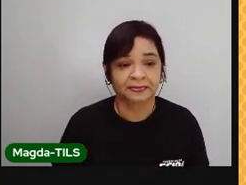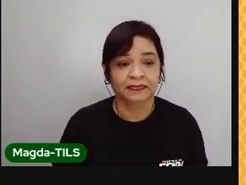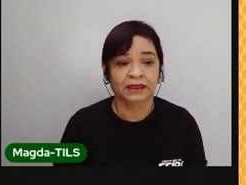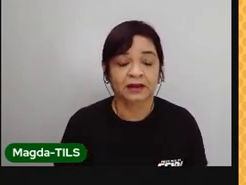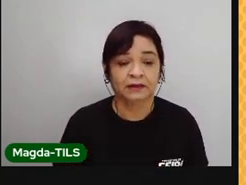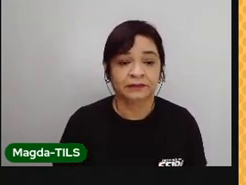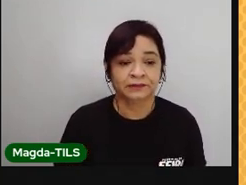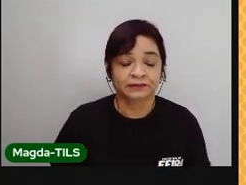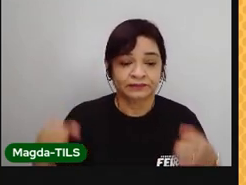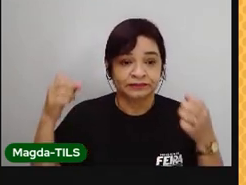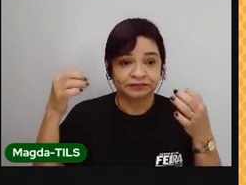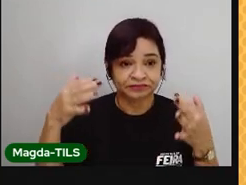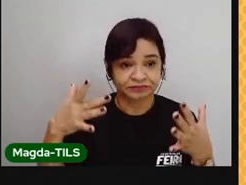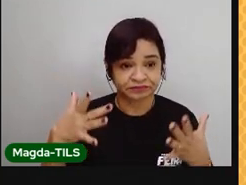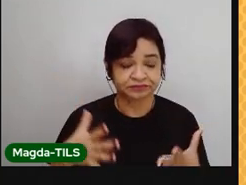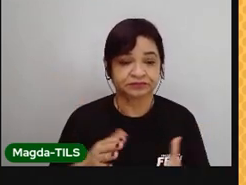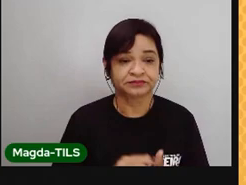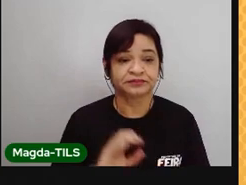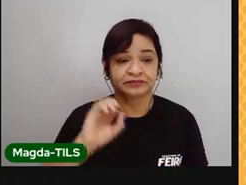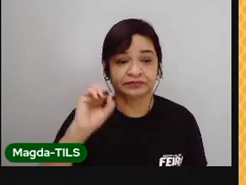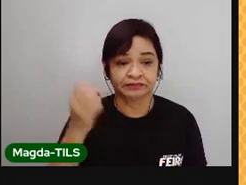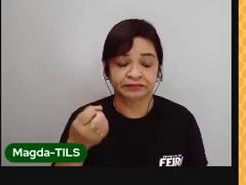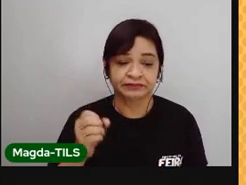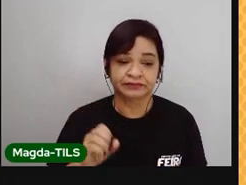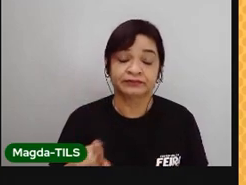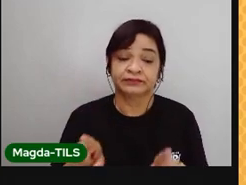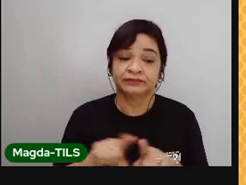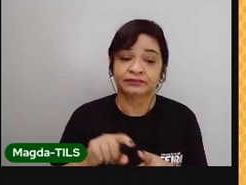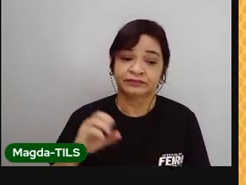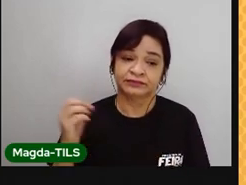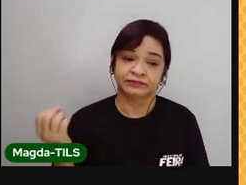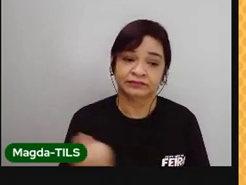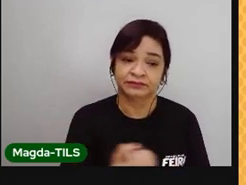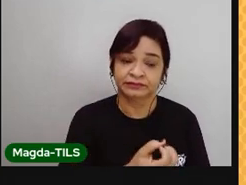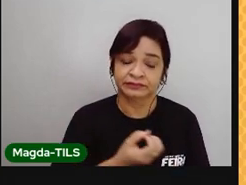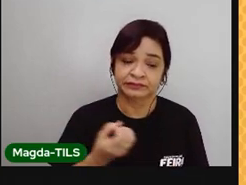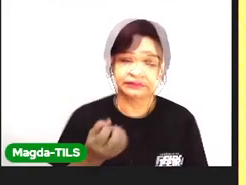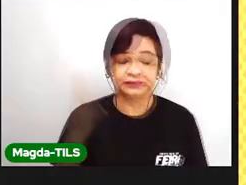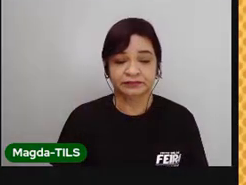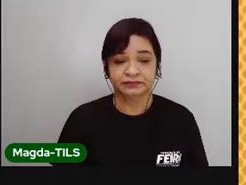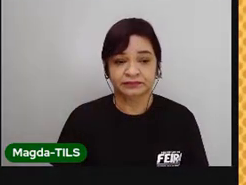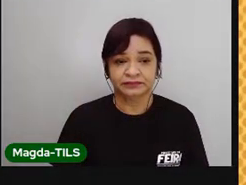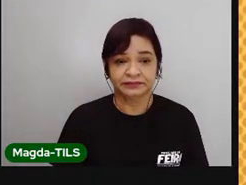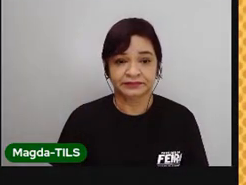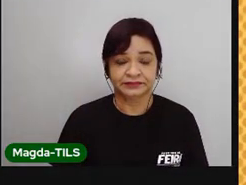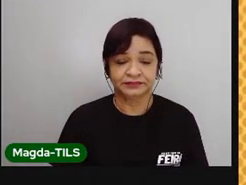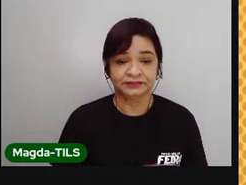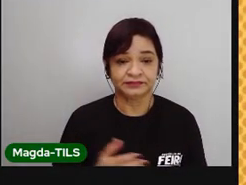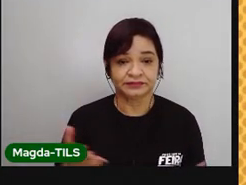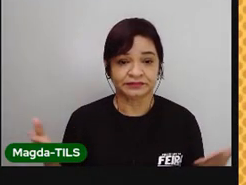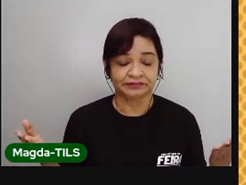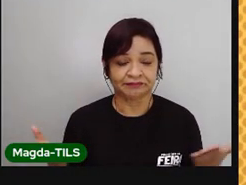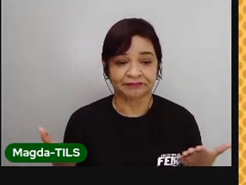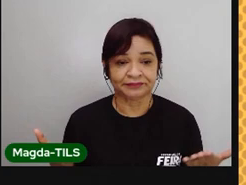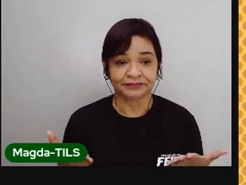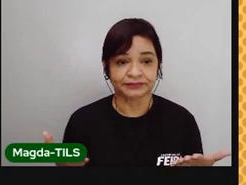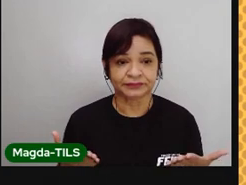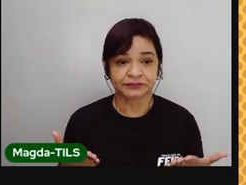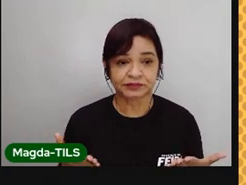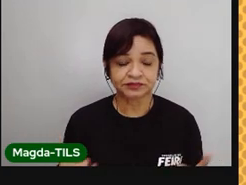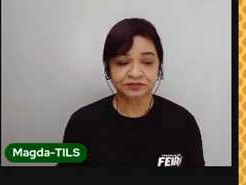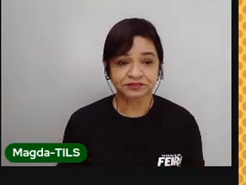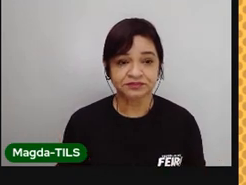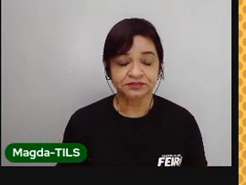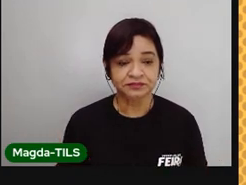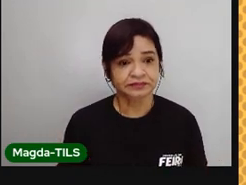desse movimento de translação e a influência dele sobre as estações do ano. Agora, a gente vai testar o que aprendeu